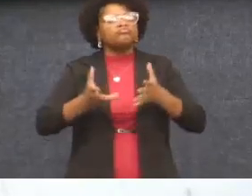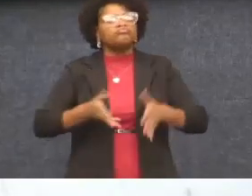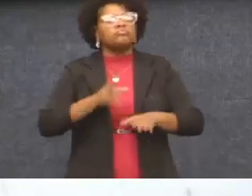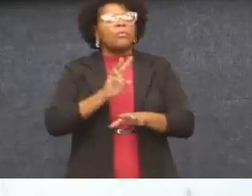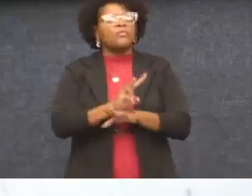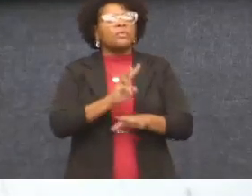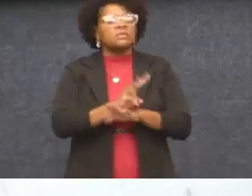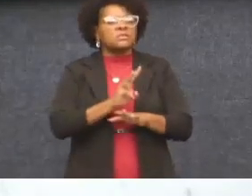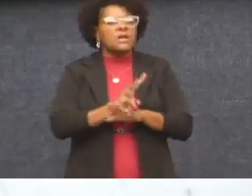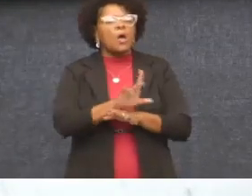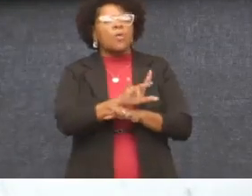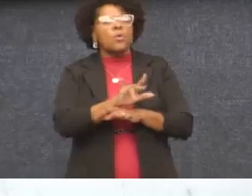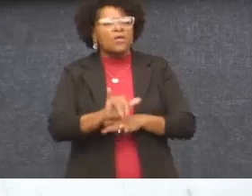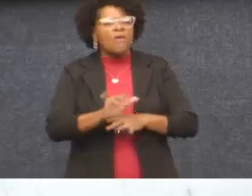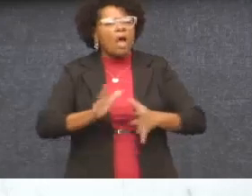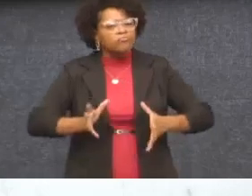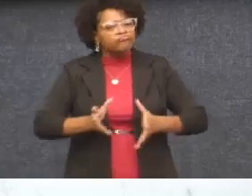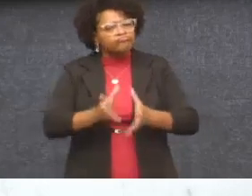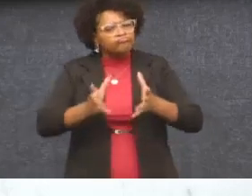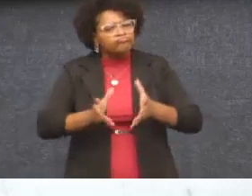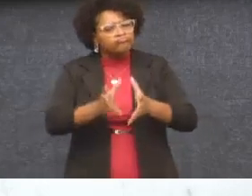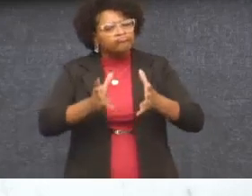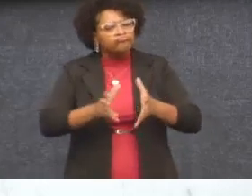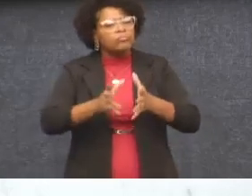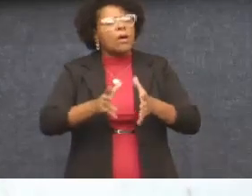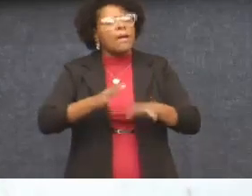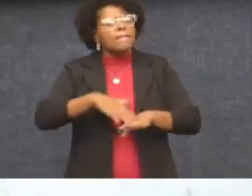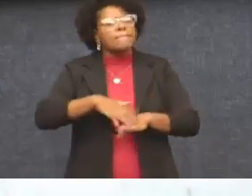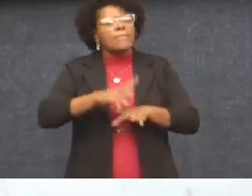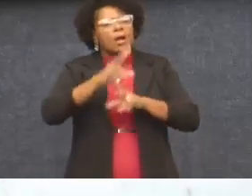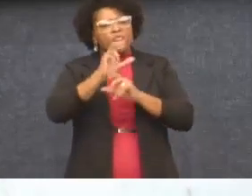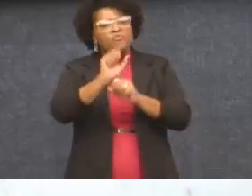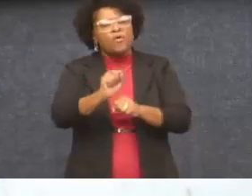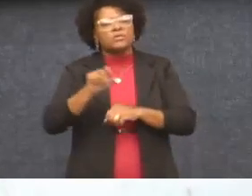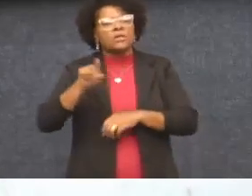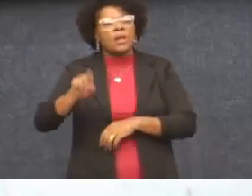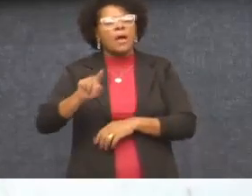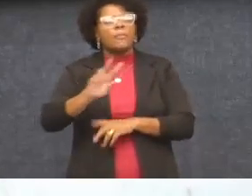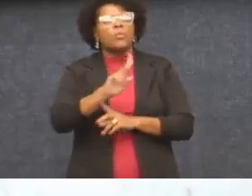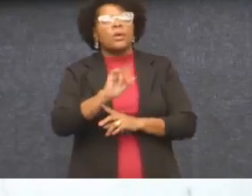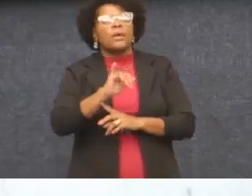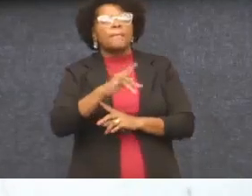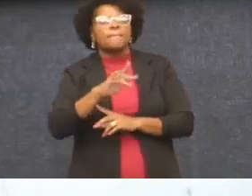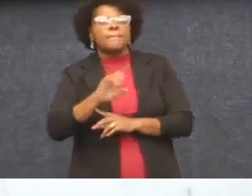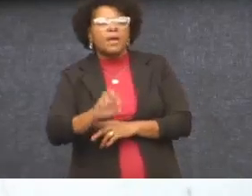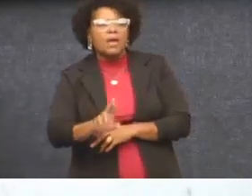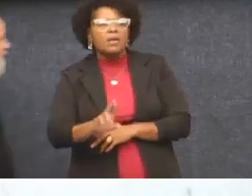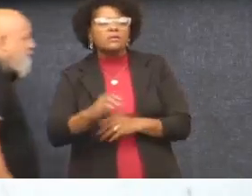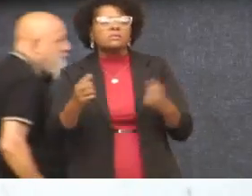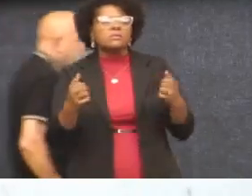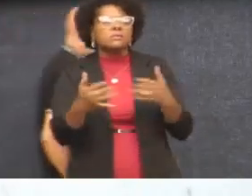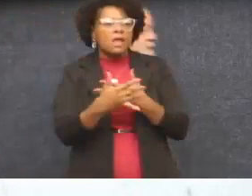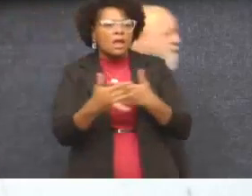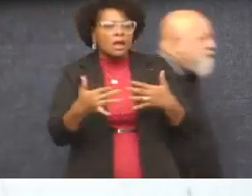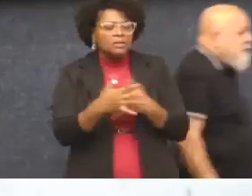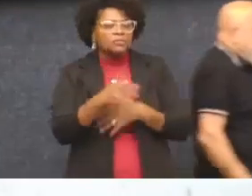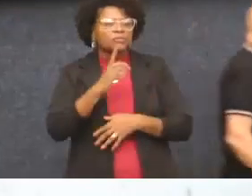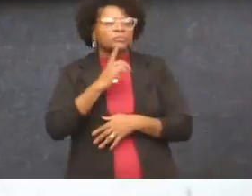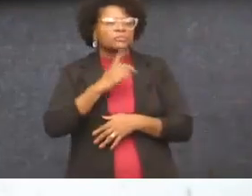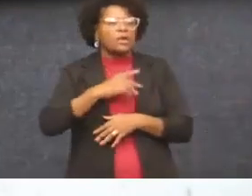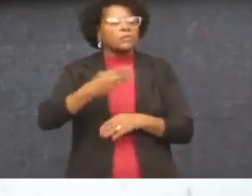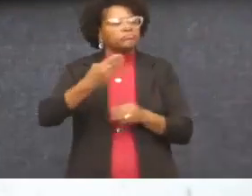objetivo de fomento ao fortalecimento do hipercentro e adjacências como centralidade principal do município.